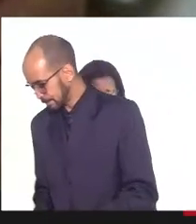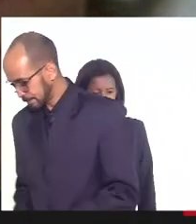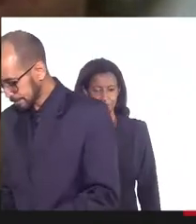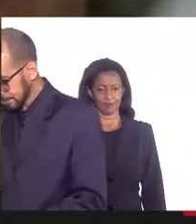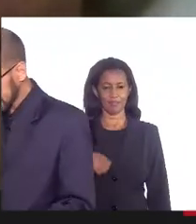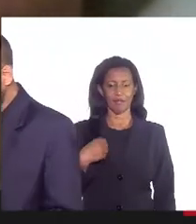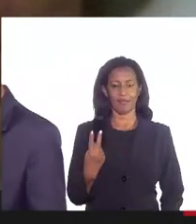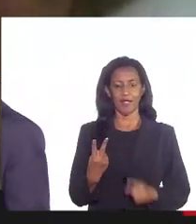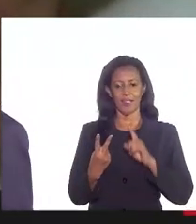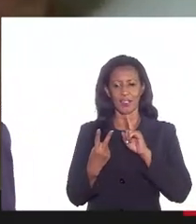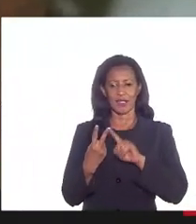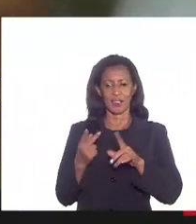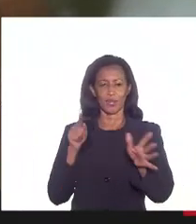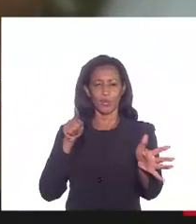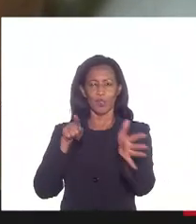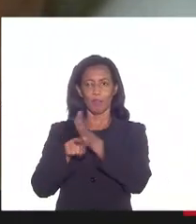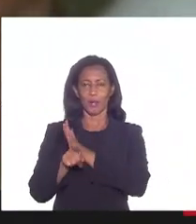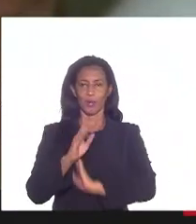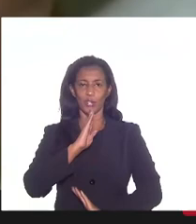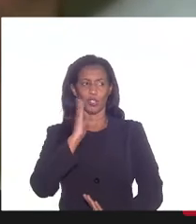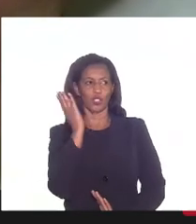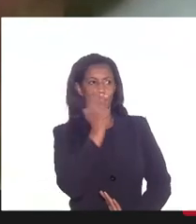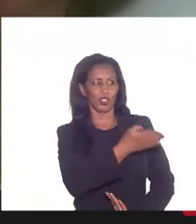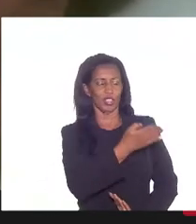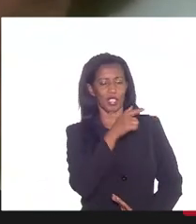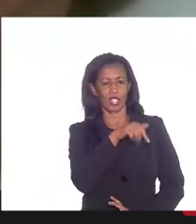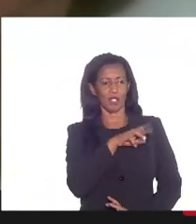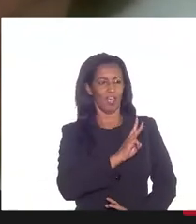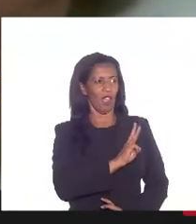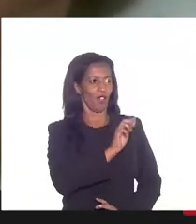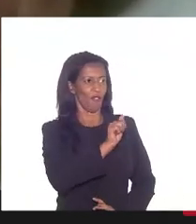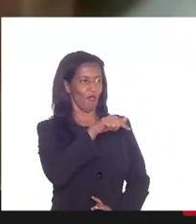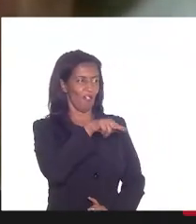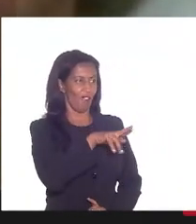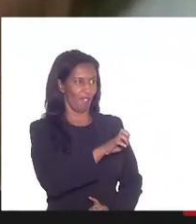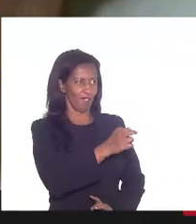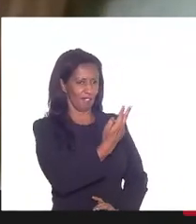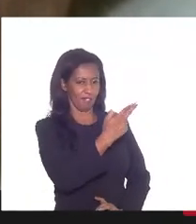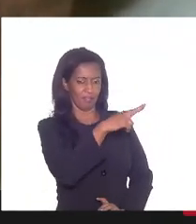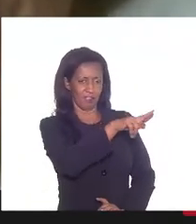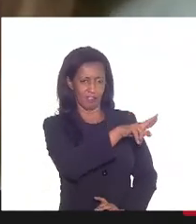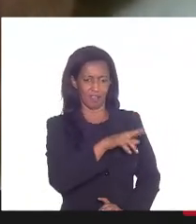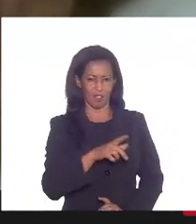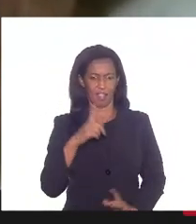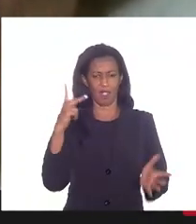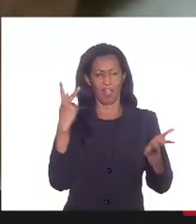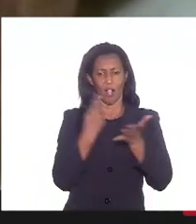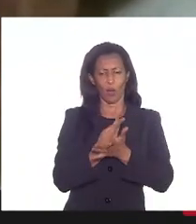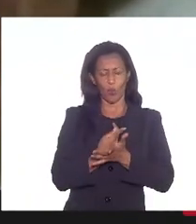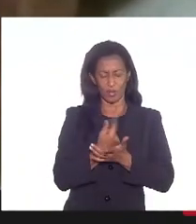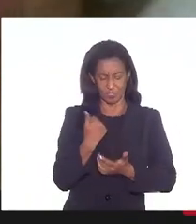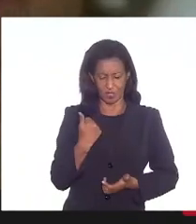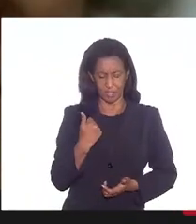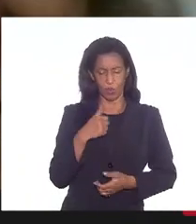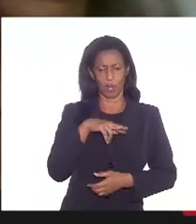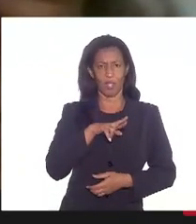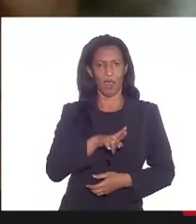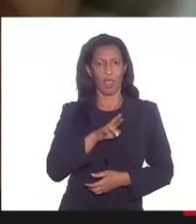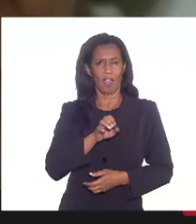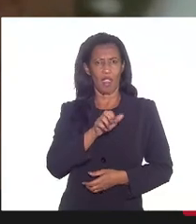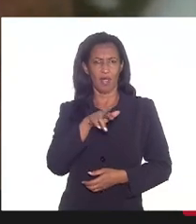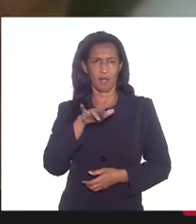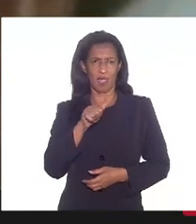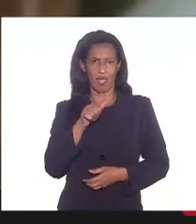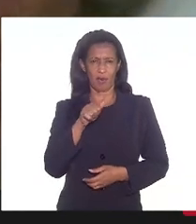ao doutor Wagner Witter, é uma repetição de uma pergunta anterior minha. Alguma vez a reserva do